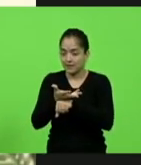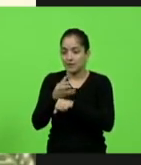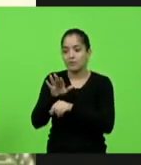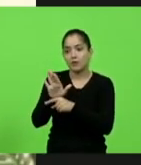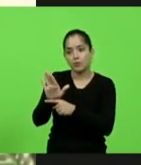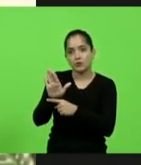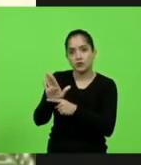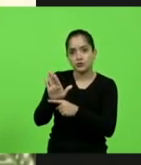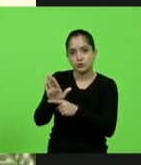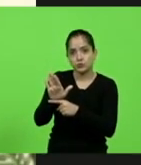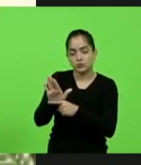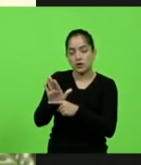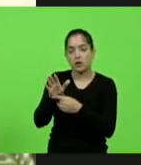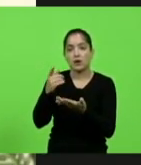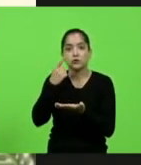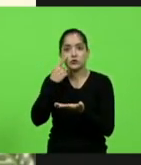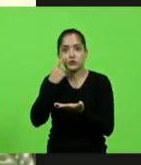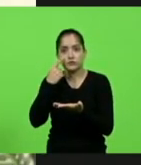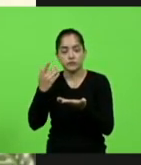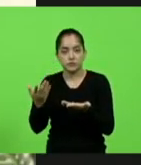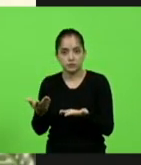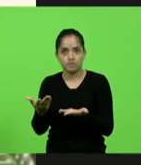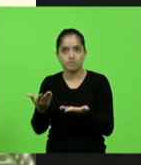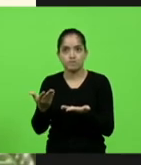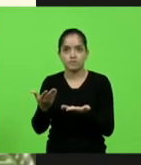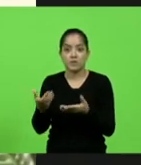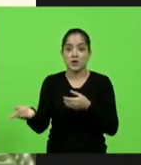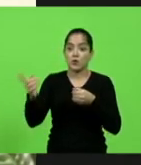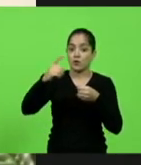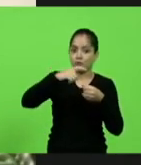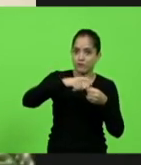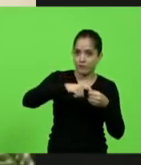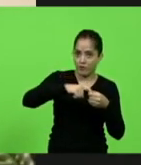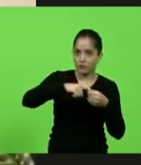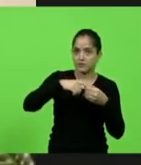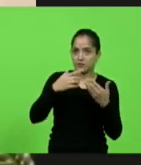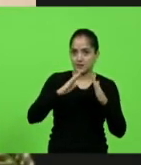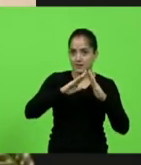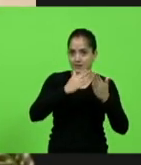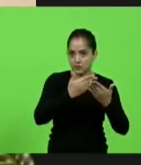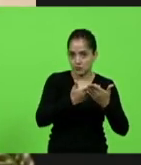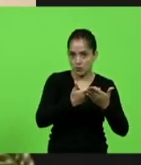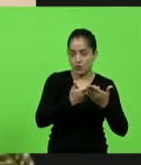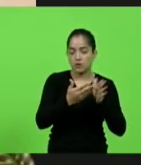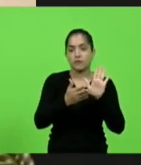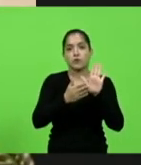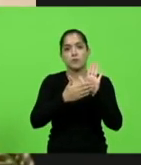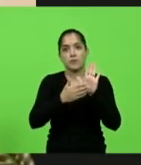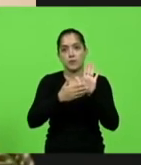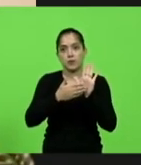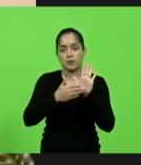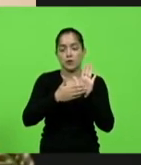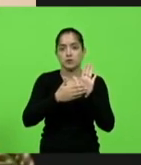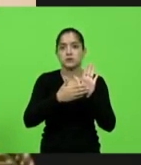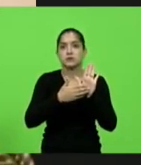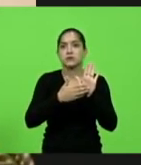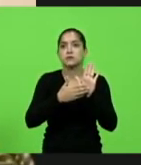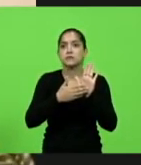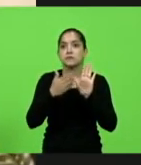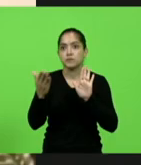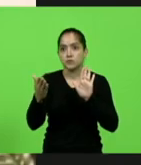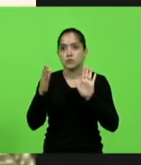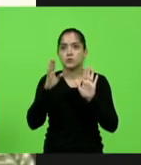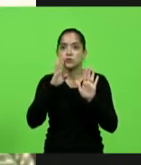seus filhos, e nós vemos, né, que no retorno às aulas, inclusive foi uma proposta, como foi comentado anteriormente, do deputado Bruno,